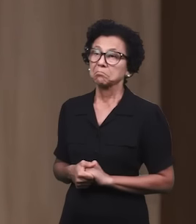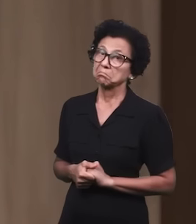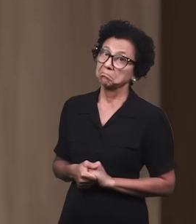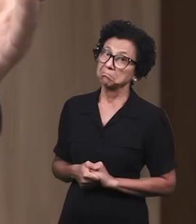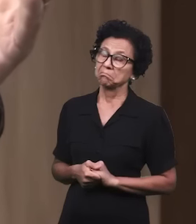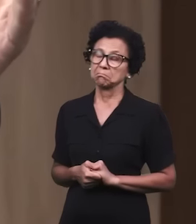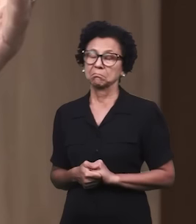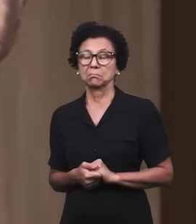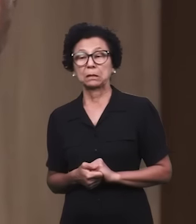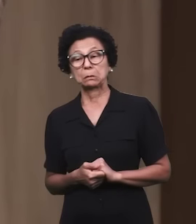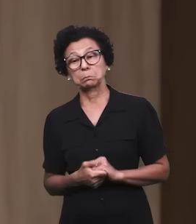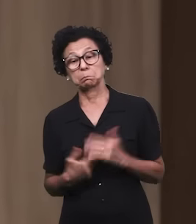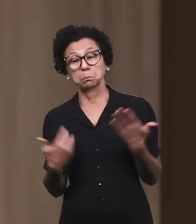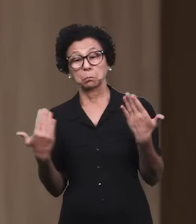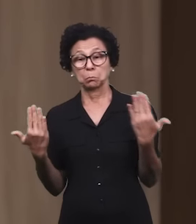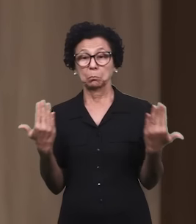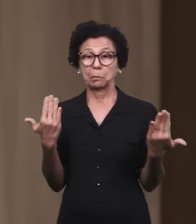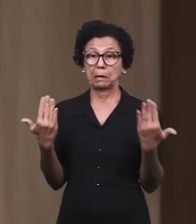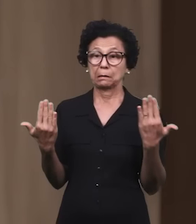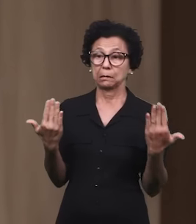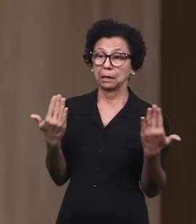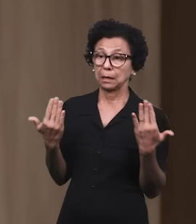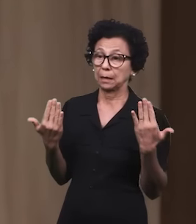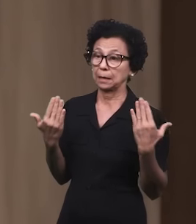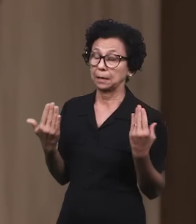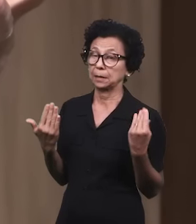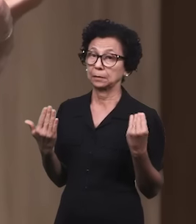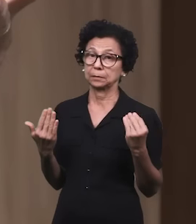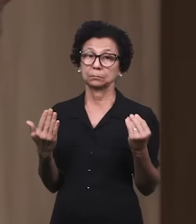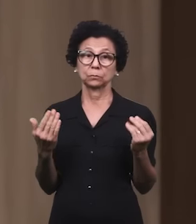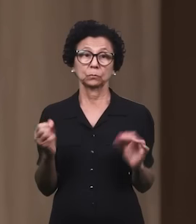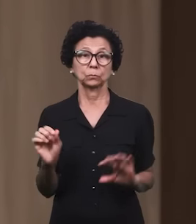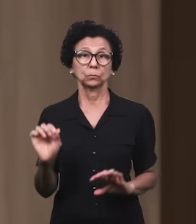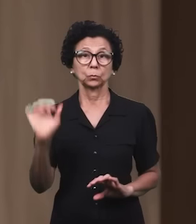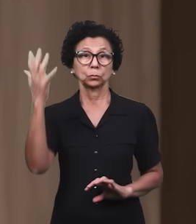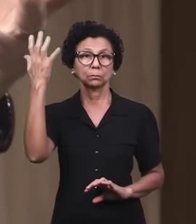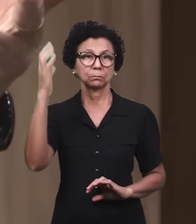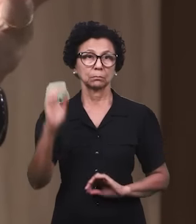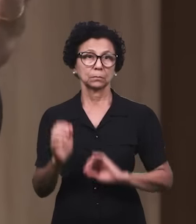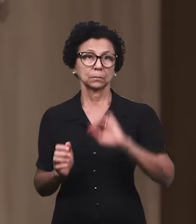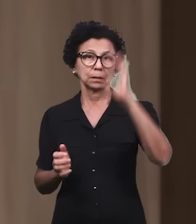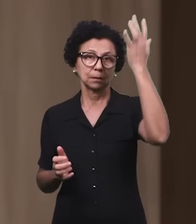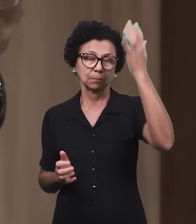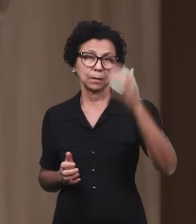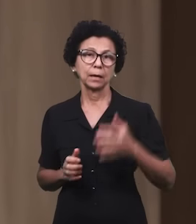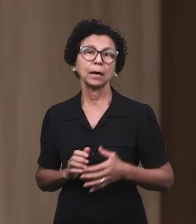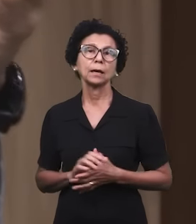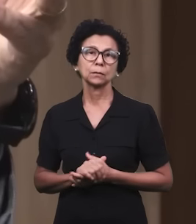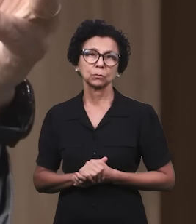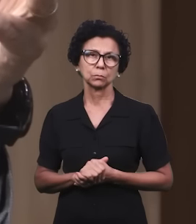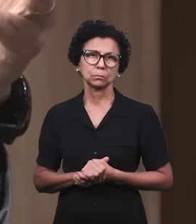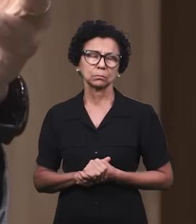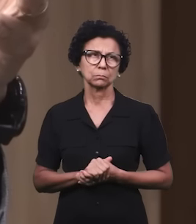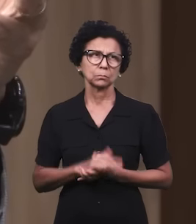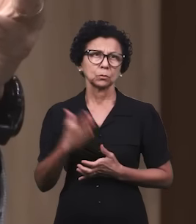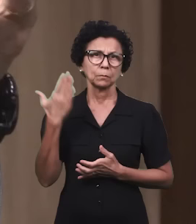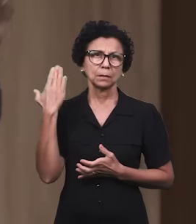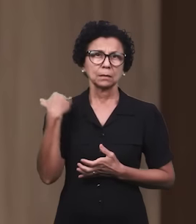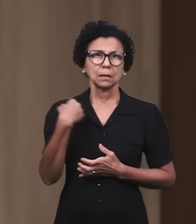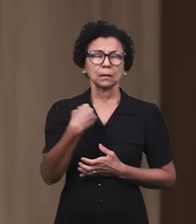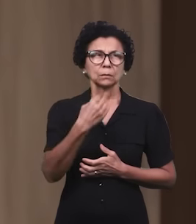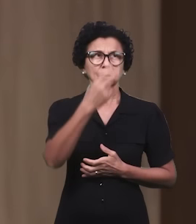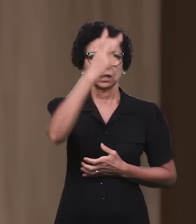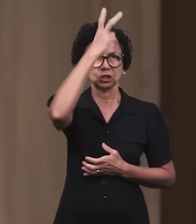uma comparação com os sinais que Moisés realizou no Egito, não